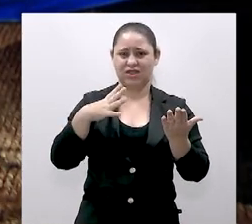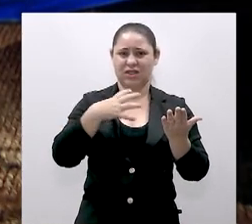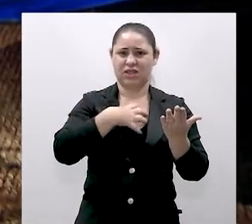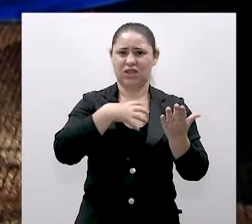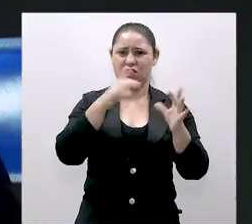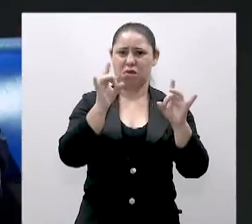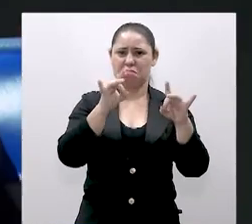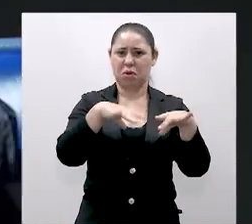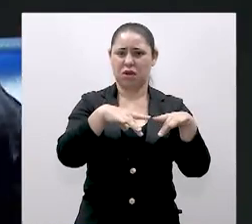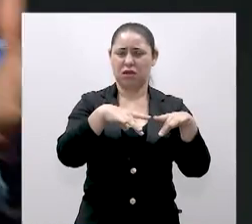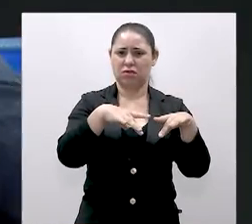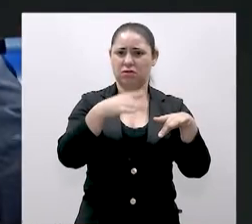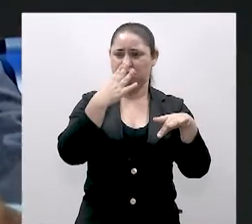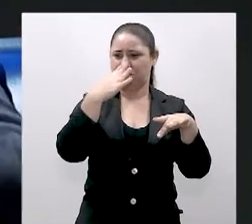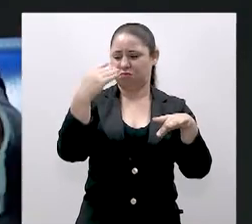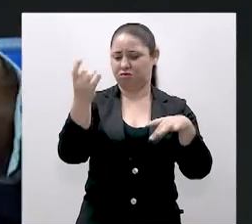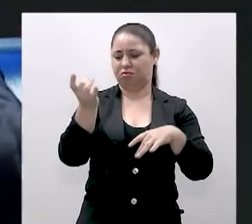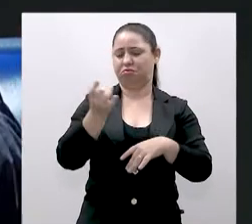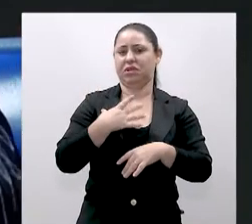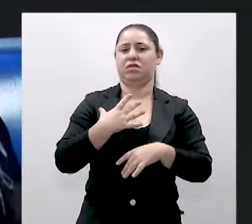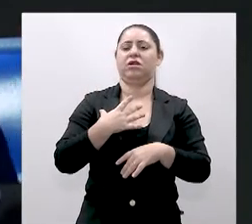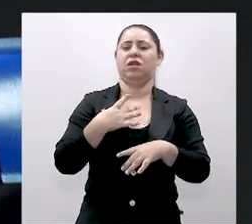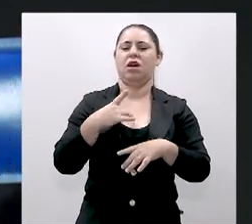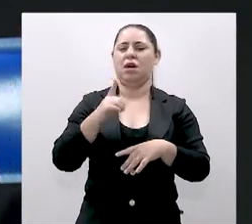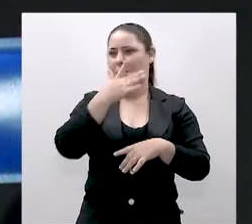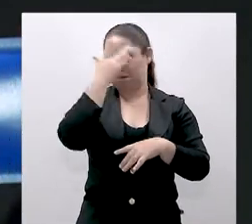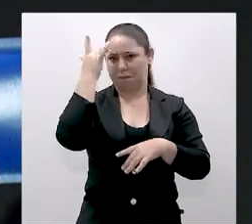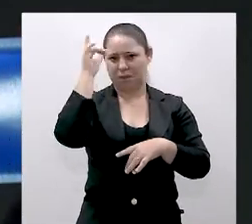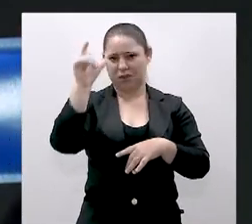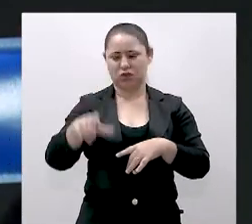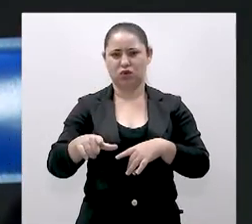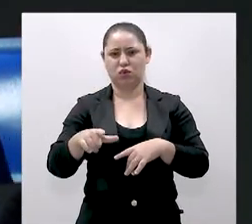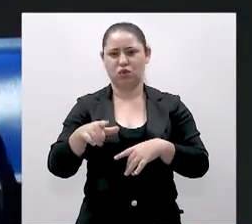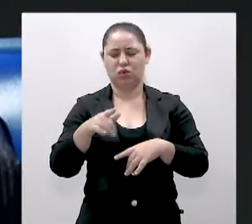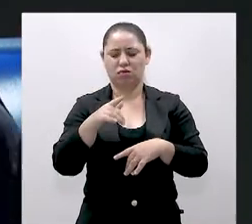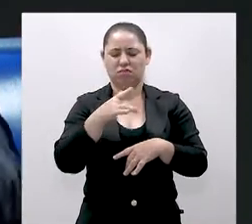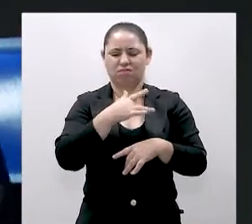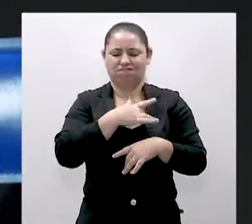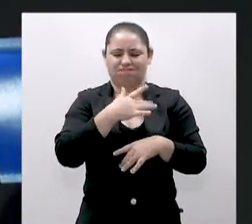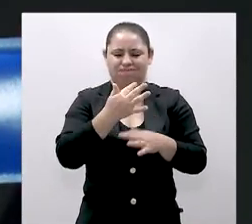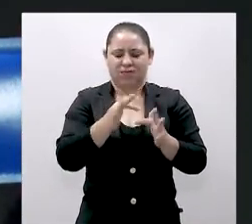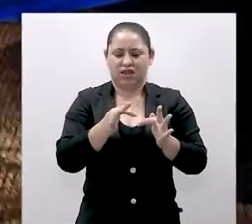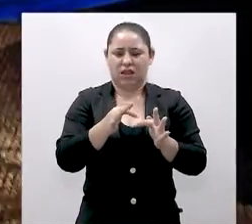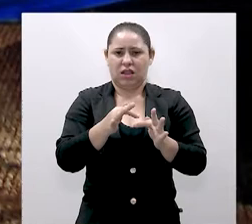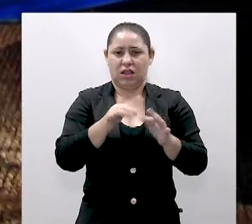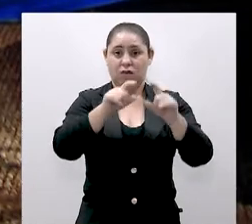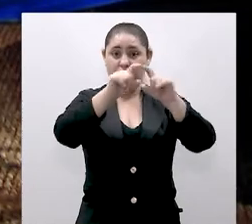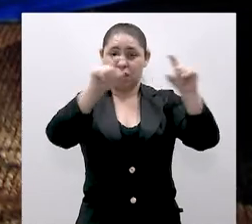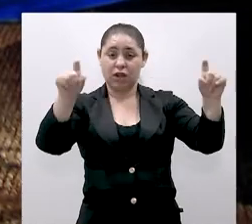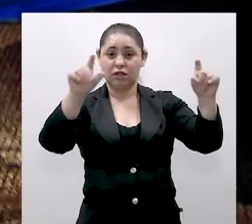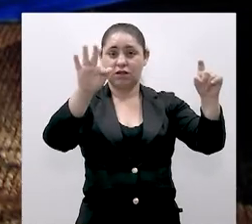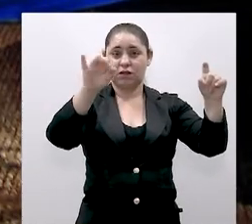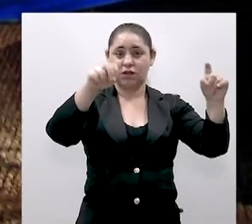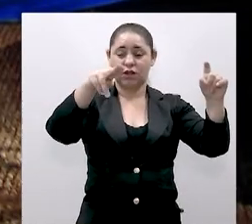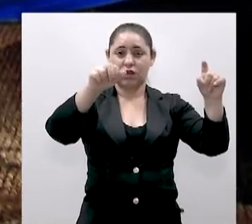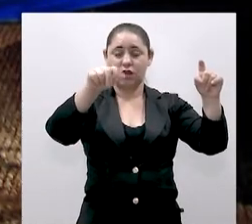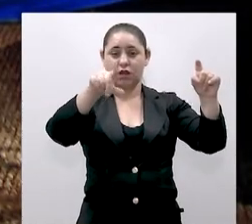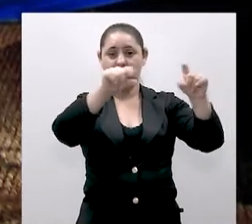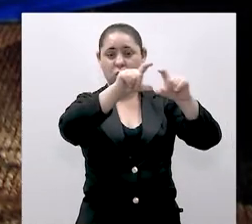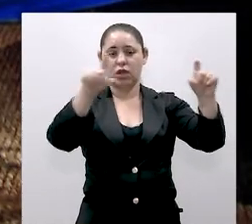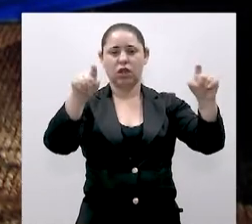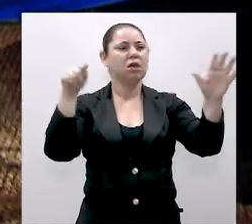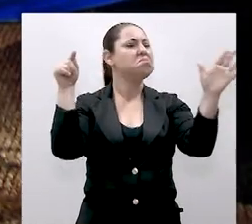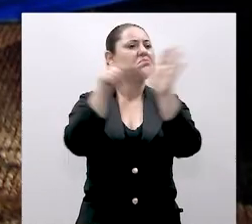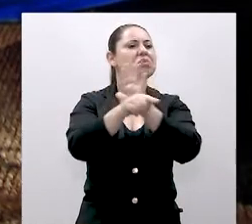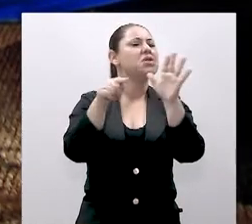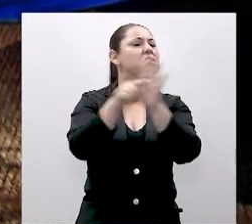refere tô se sentiu abandonado que vai ter sou uma pessoa magoada O senhor já superou já o Fernando Pessoa que tem uma frase que